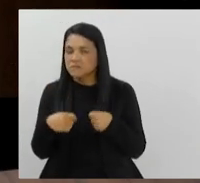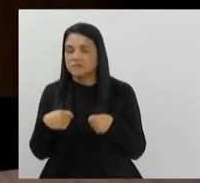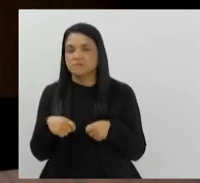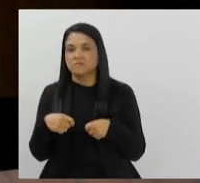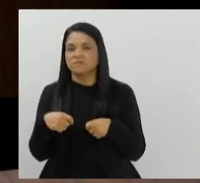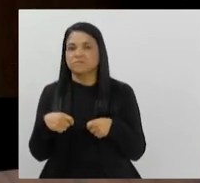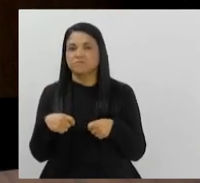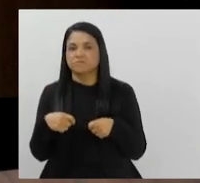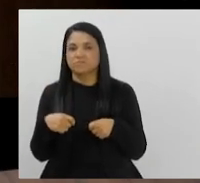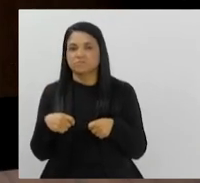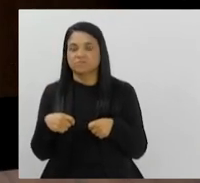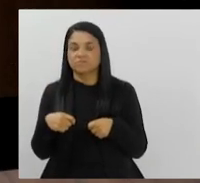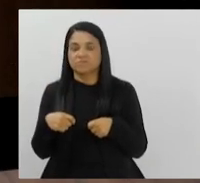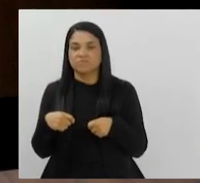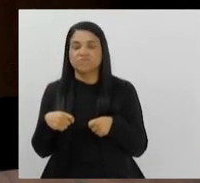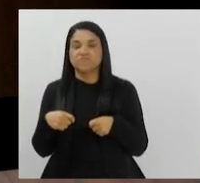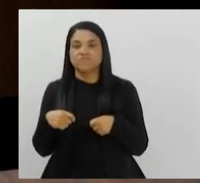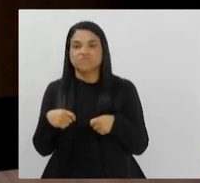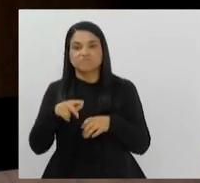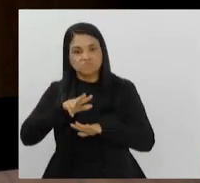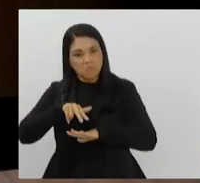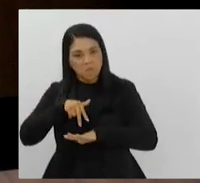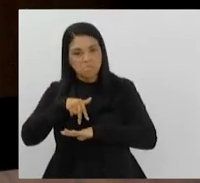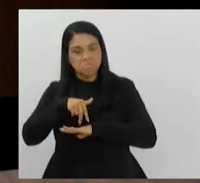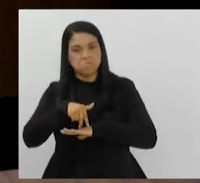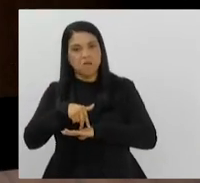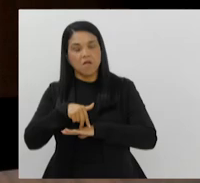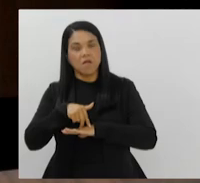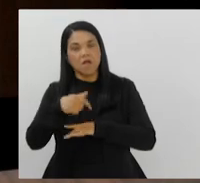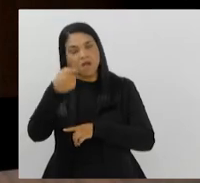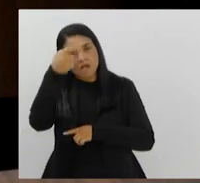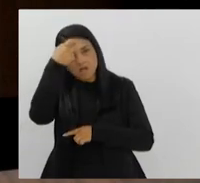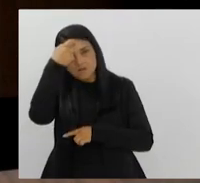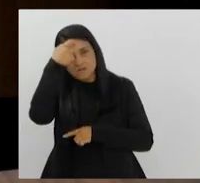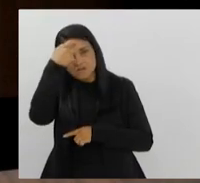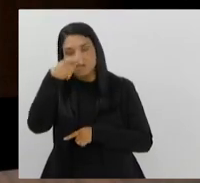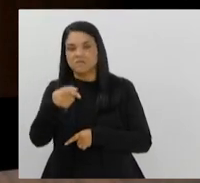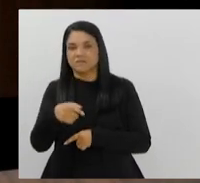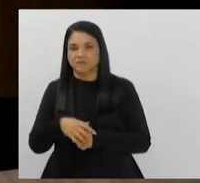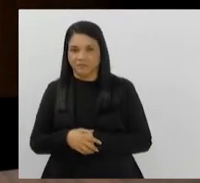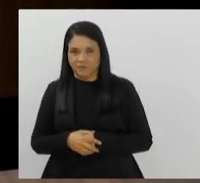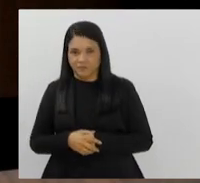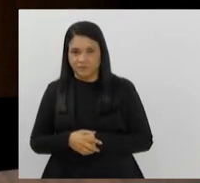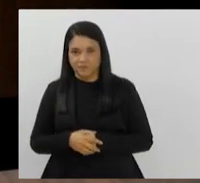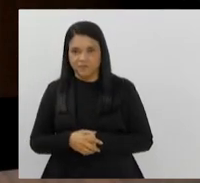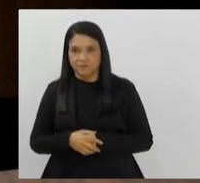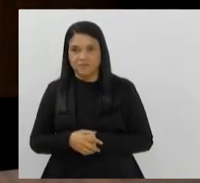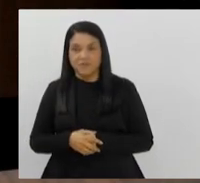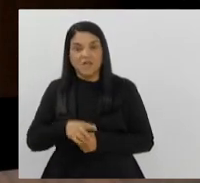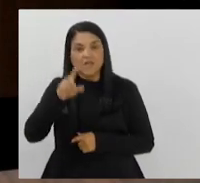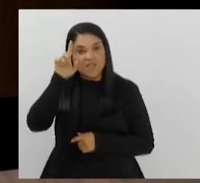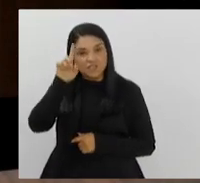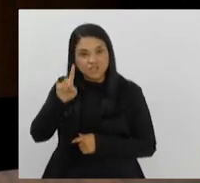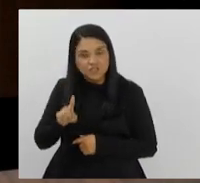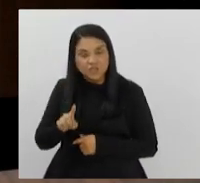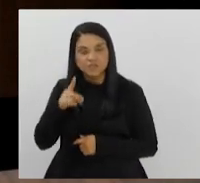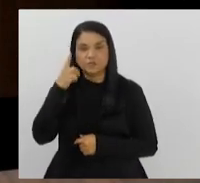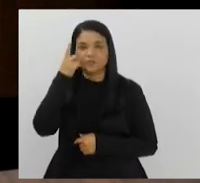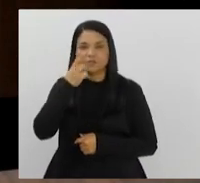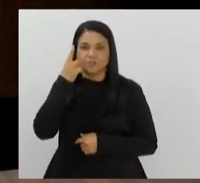ter uma posição absolutamente racional sobre isso. É direito do